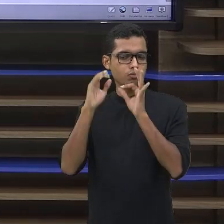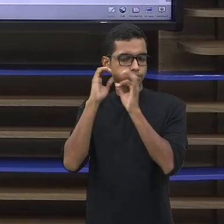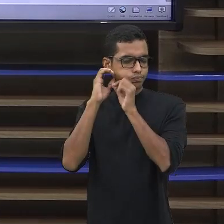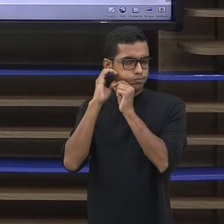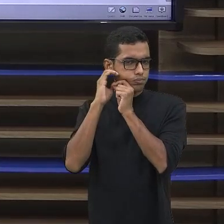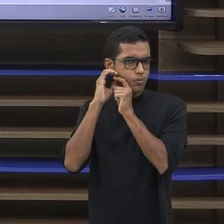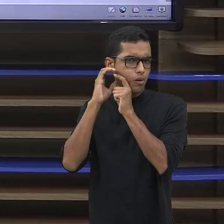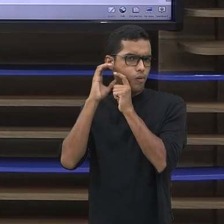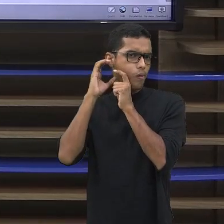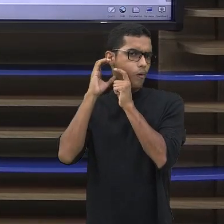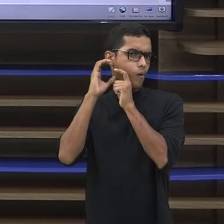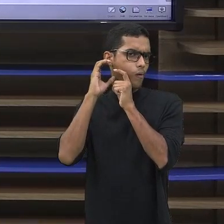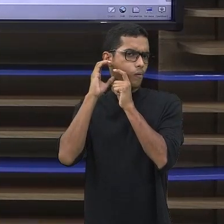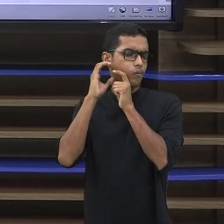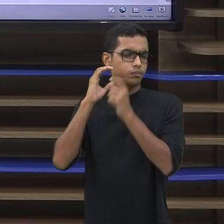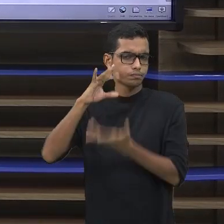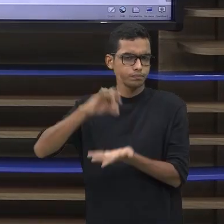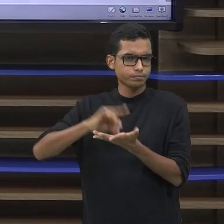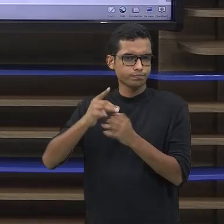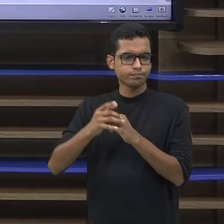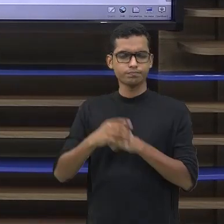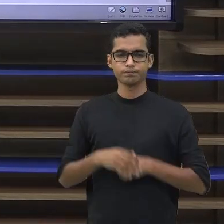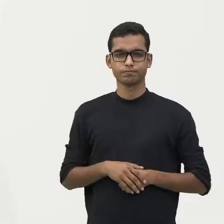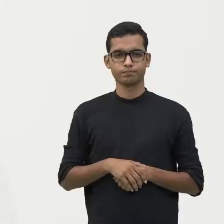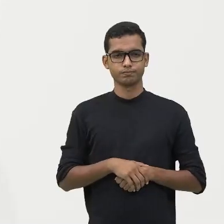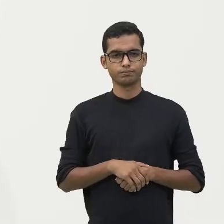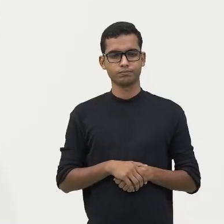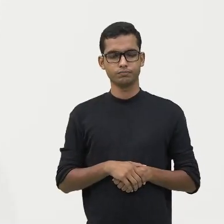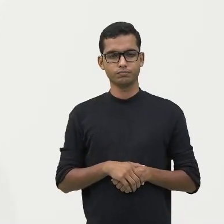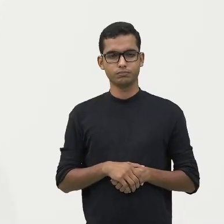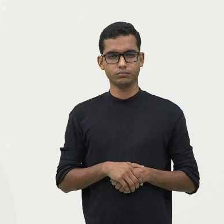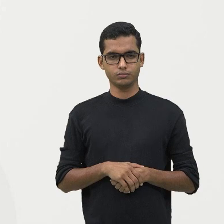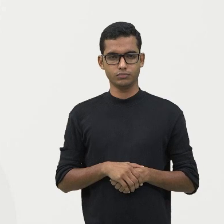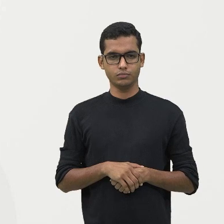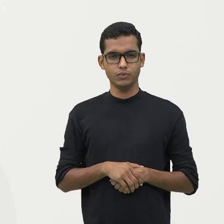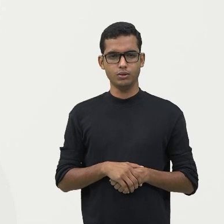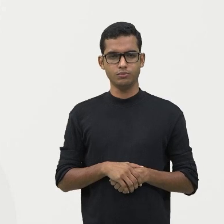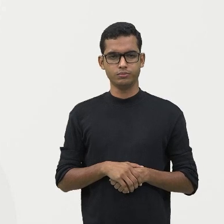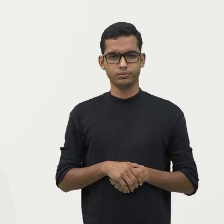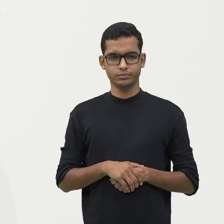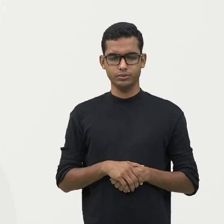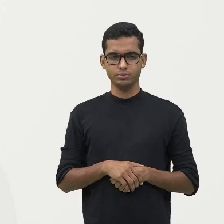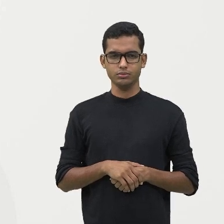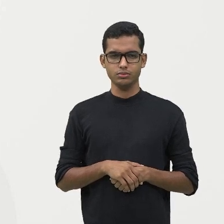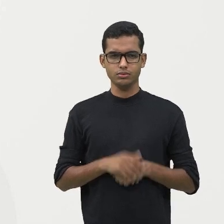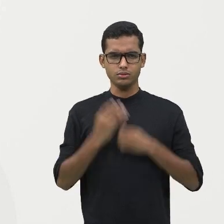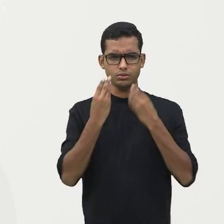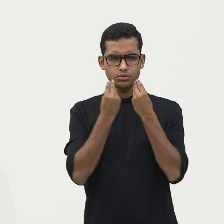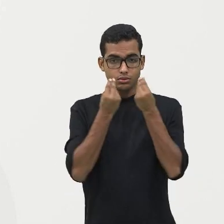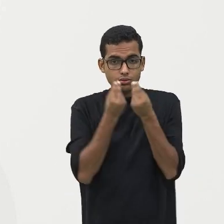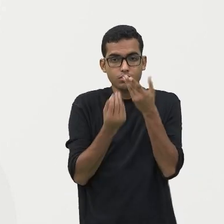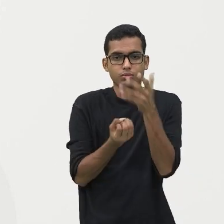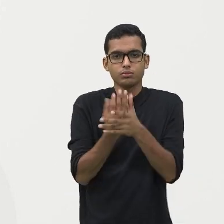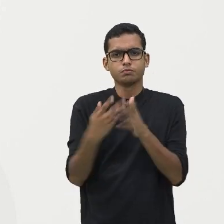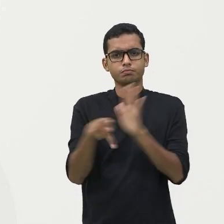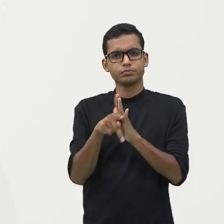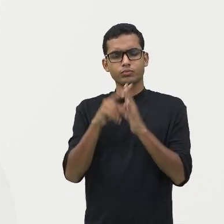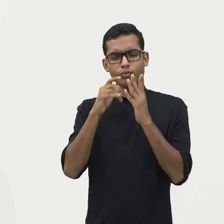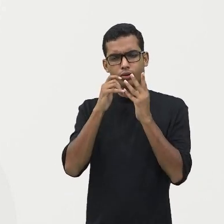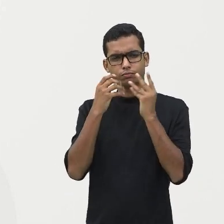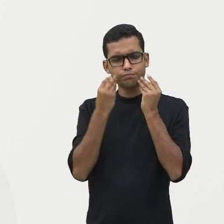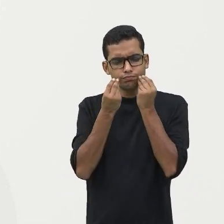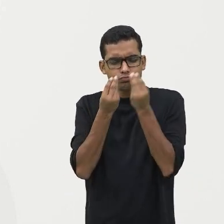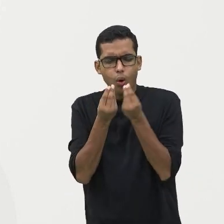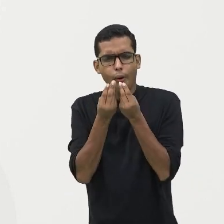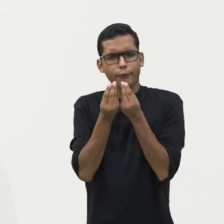incha, tá? Ela fica inflamada. Vamos voltar aqui. Então, eu tenho as glândulas salivares, que vão produzir saliva. Eu